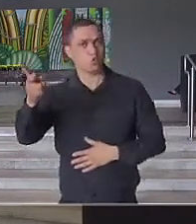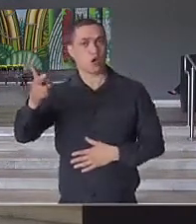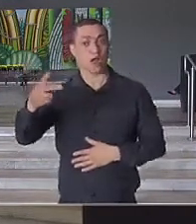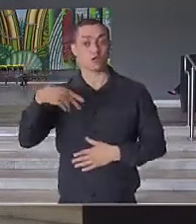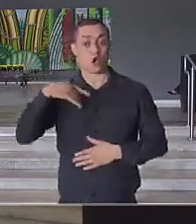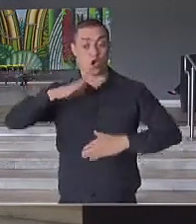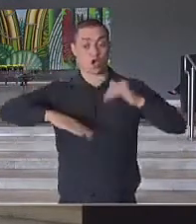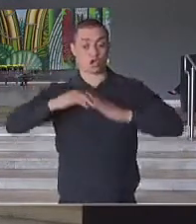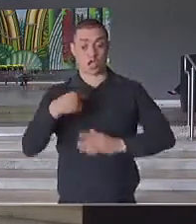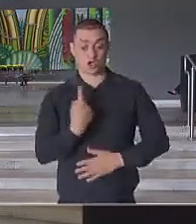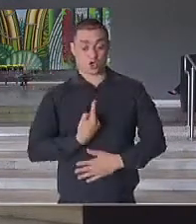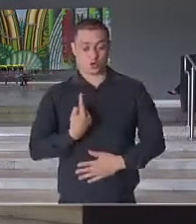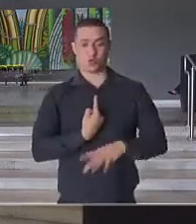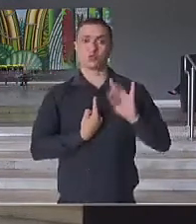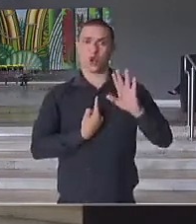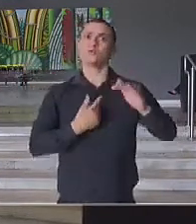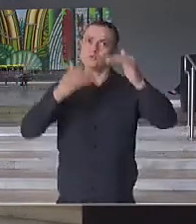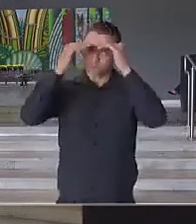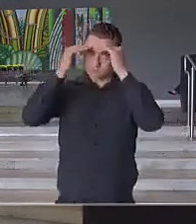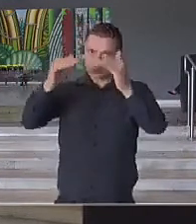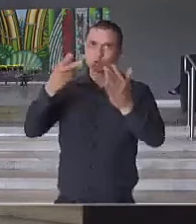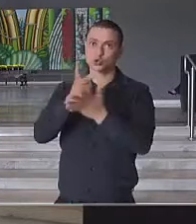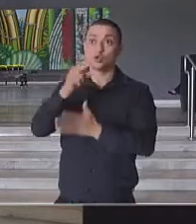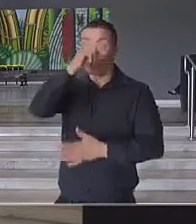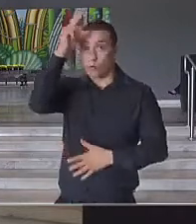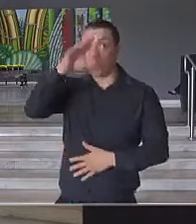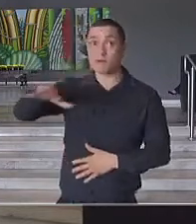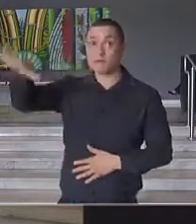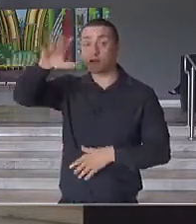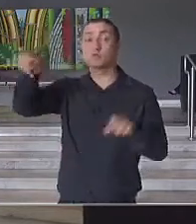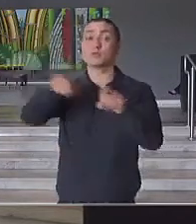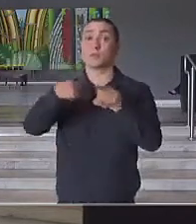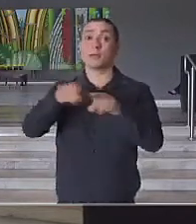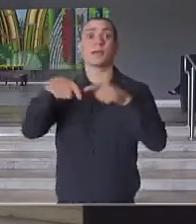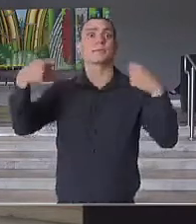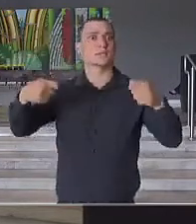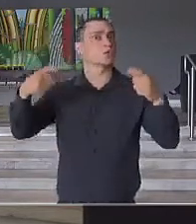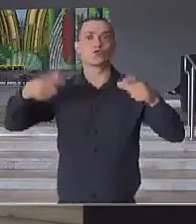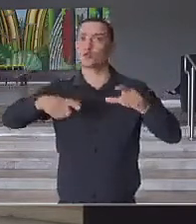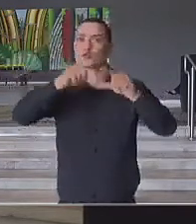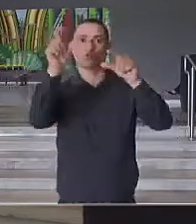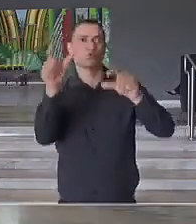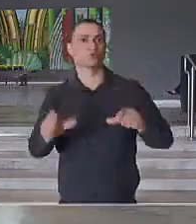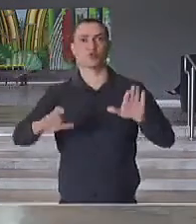individuais deve ser seguida pelos prefeitos municipais de toda a faixa litorânea.